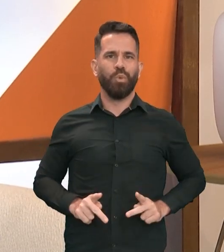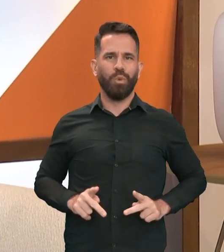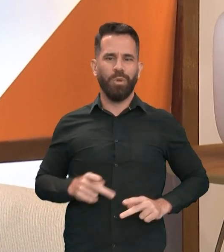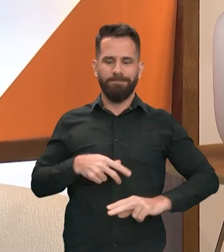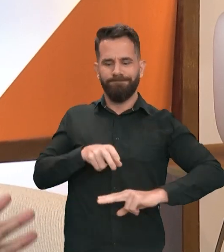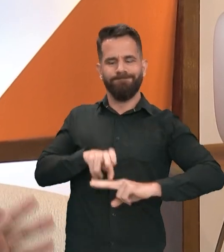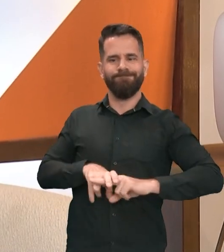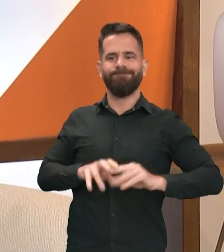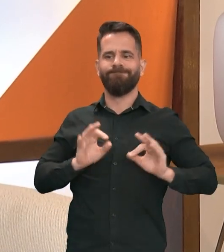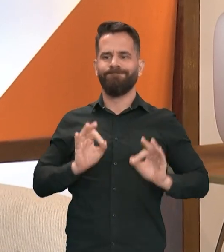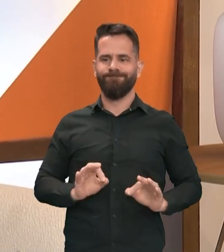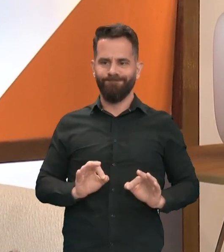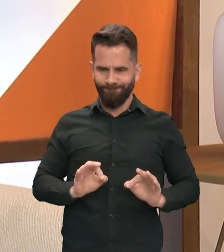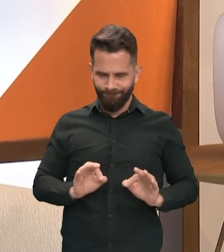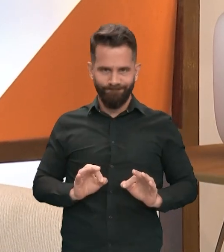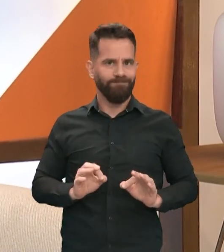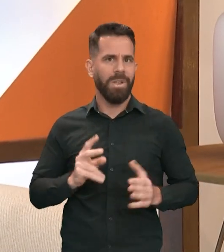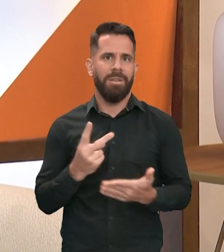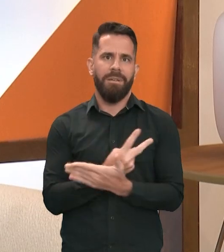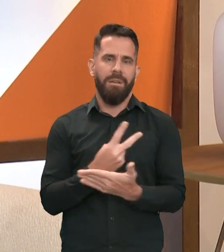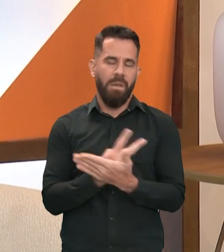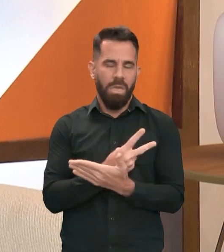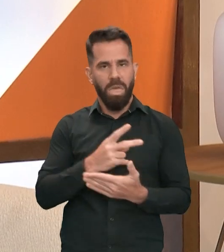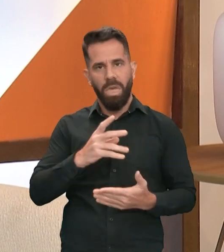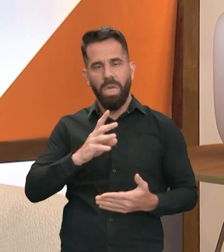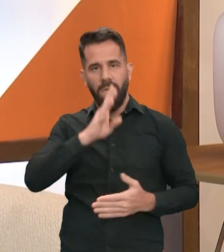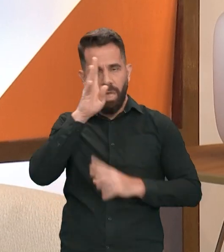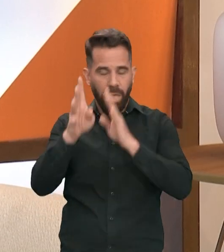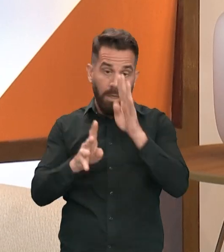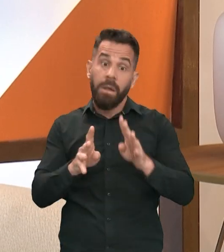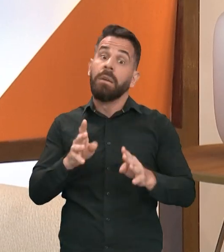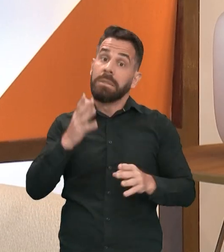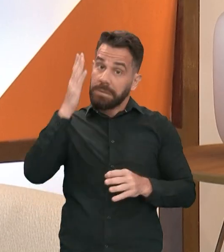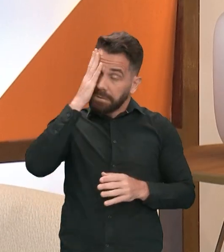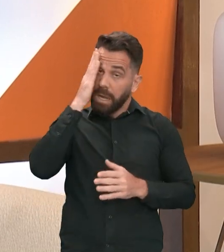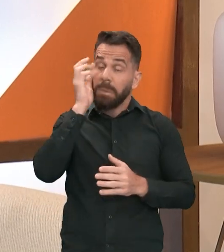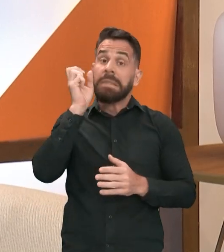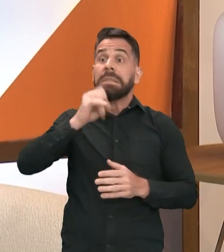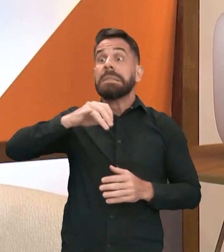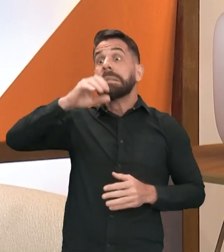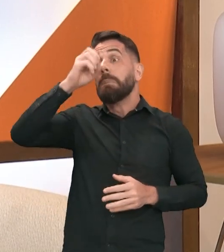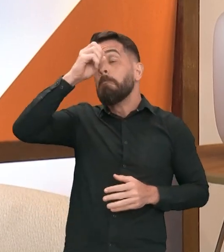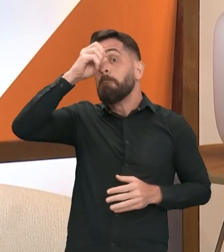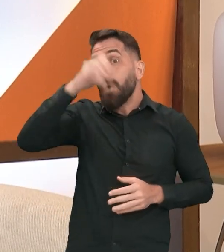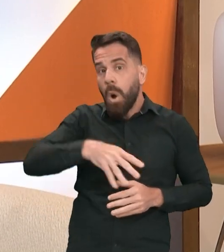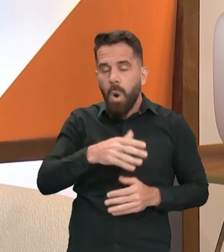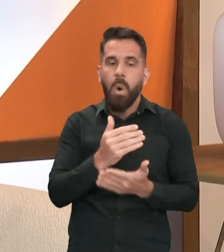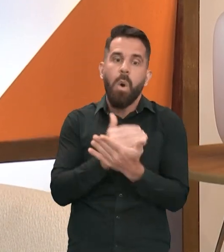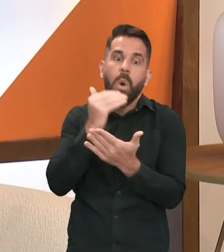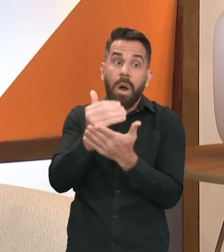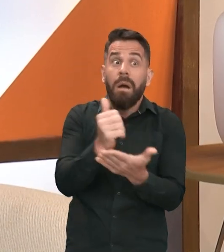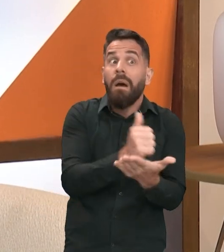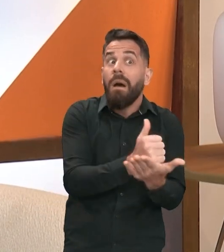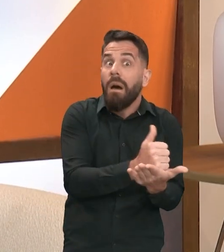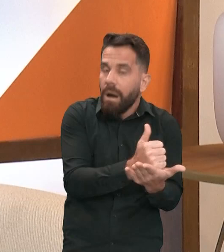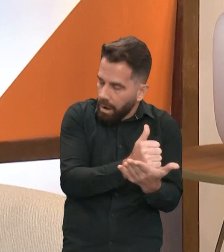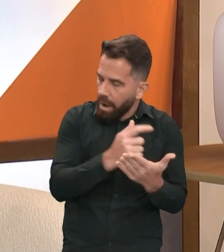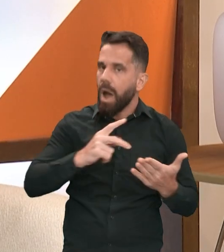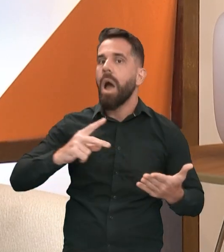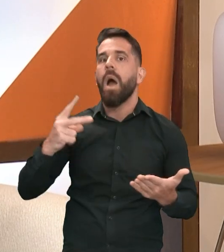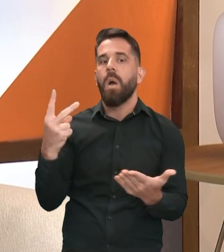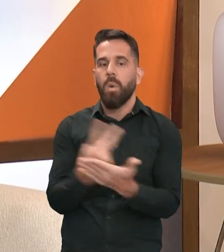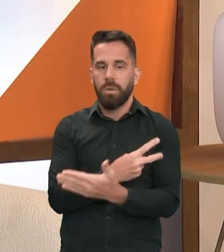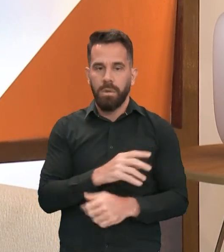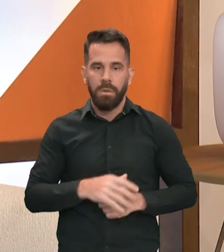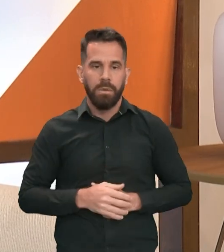tem que entender que tudo em excesso faz mal, inclusive jogar. O maior karma que eu tive nesse TCC foi Se tornou vício